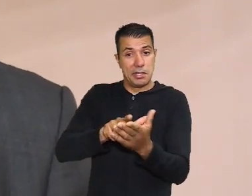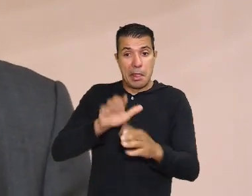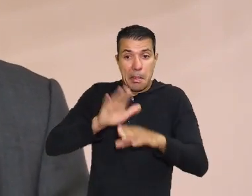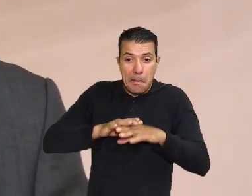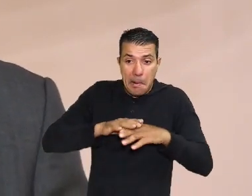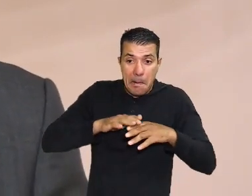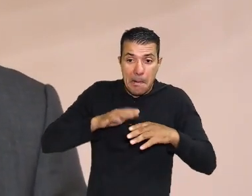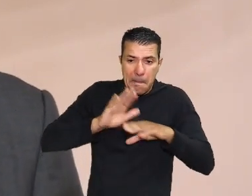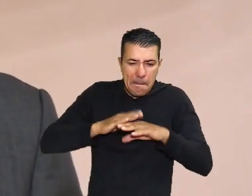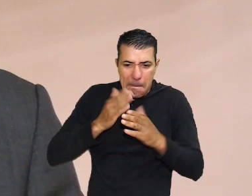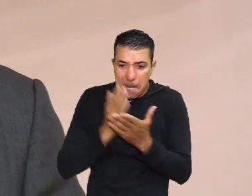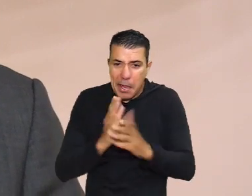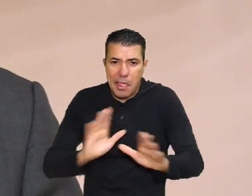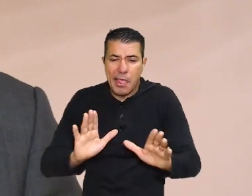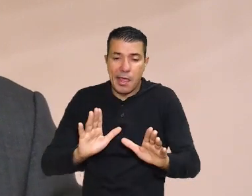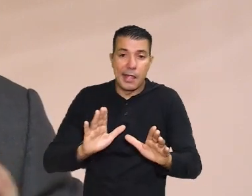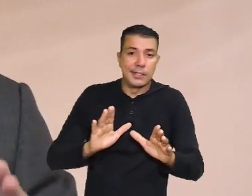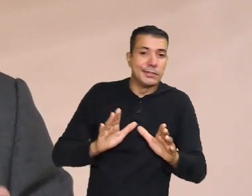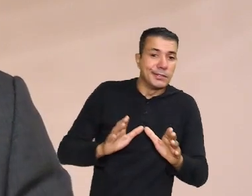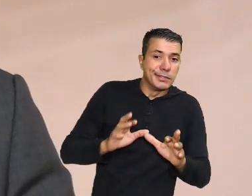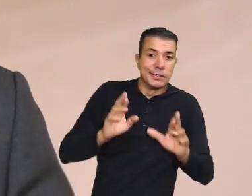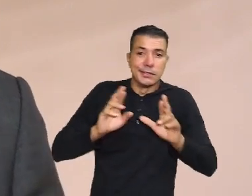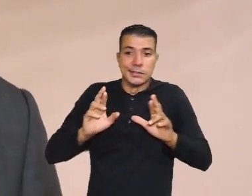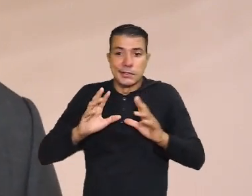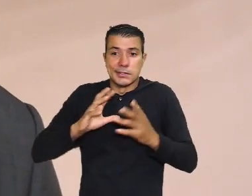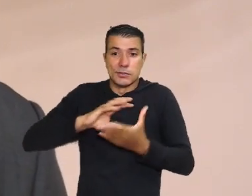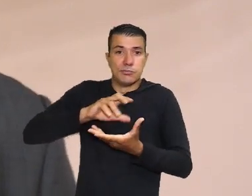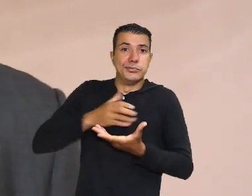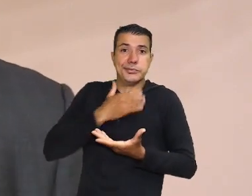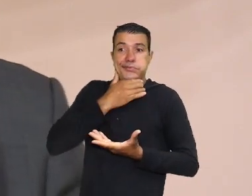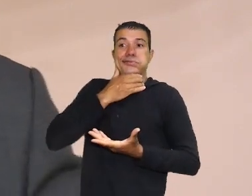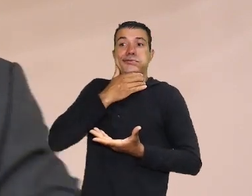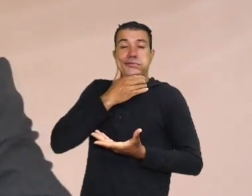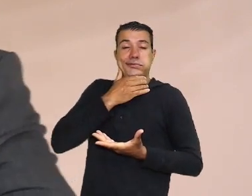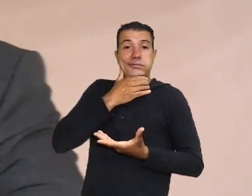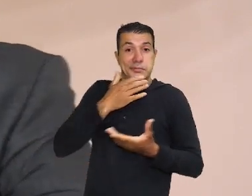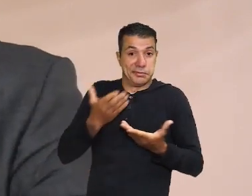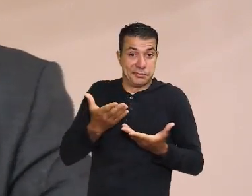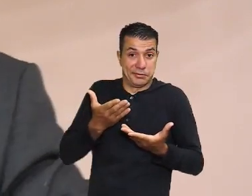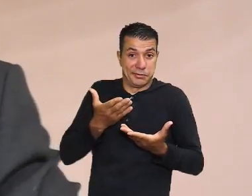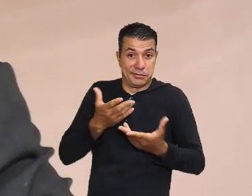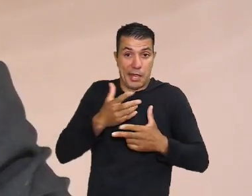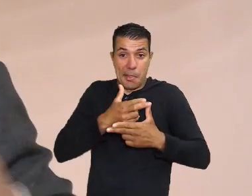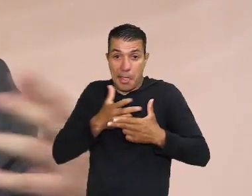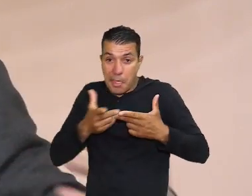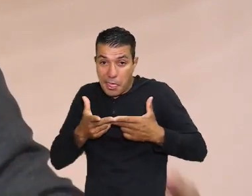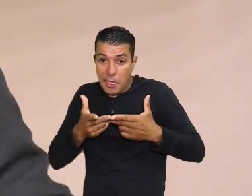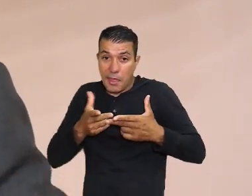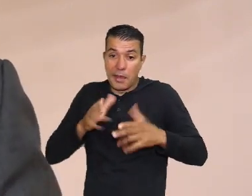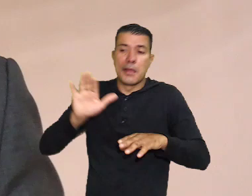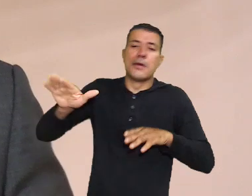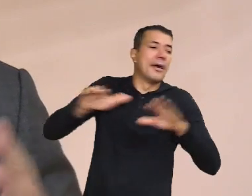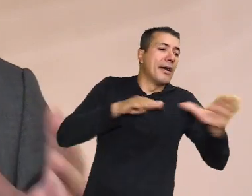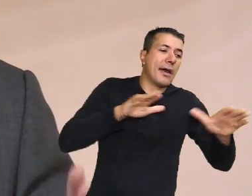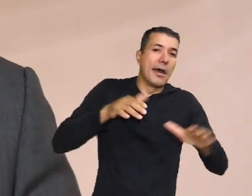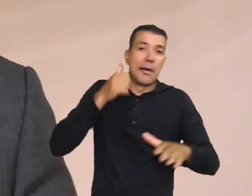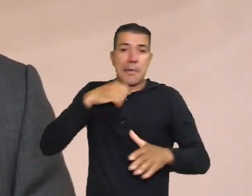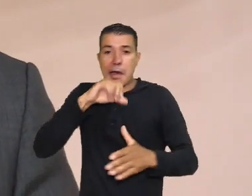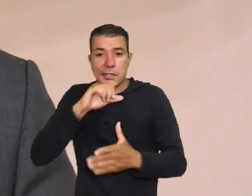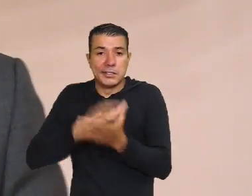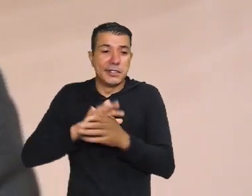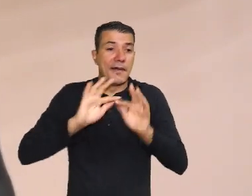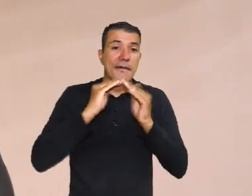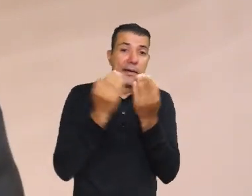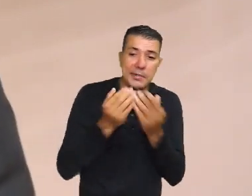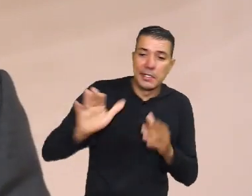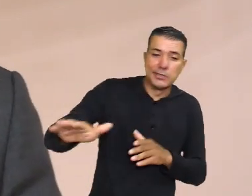perder a série, esse tema de hoje, então se ajeite aí, aí também na sala já chame o maridão, os filhos, a família,